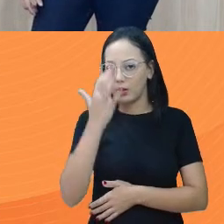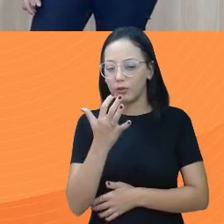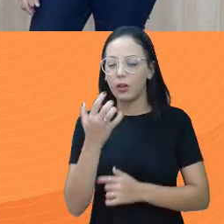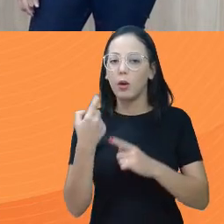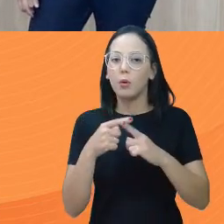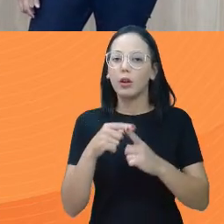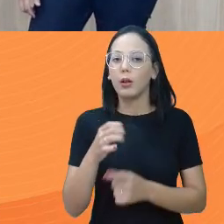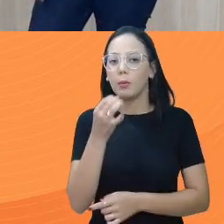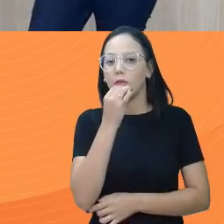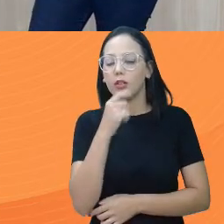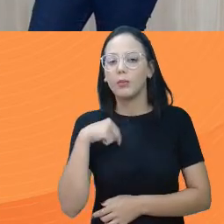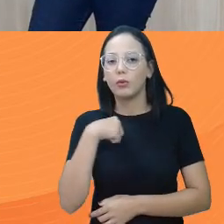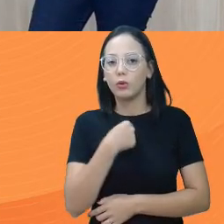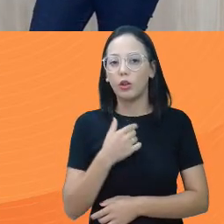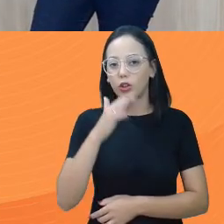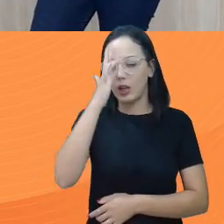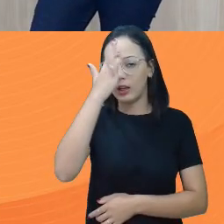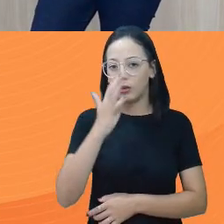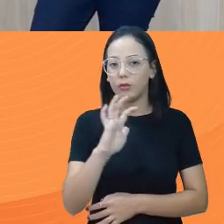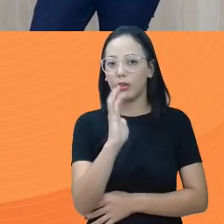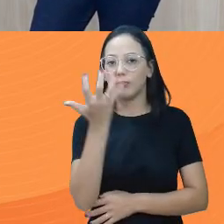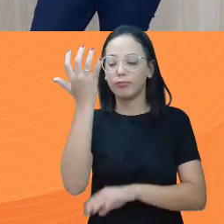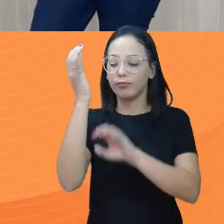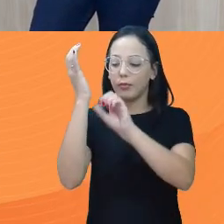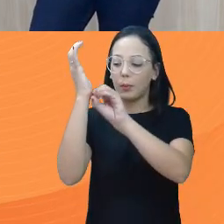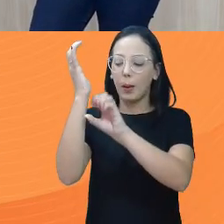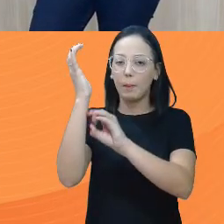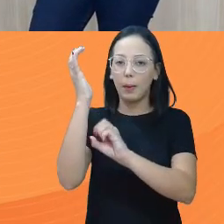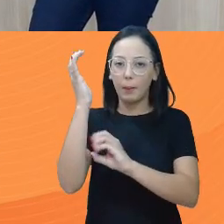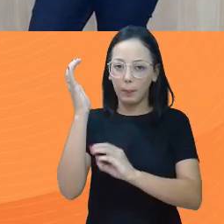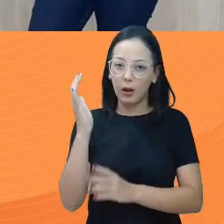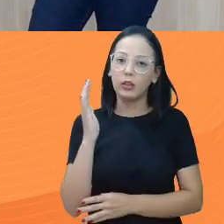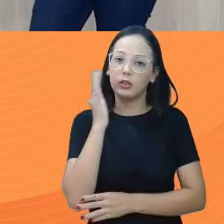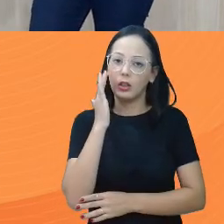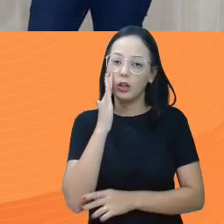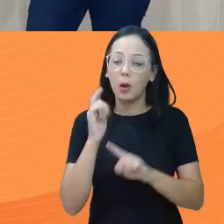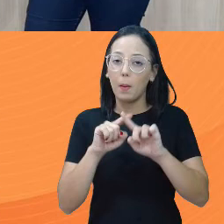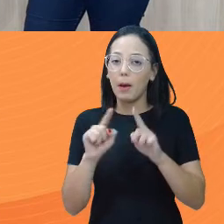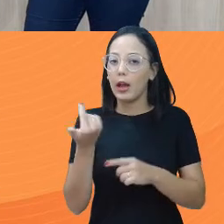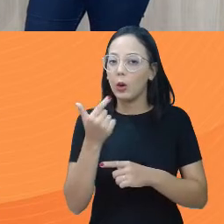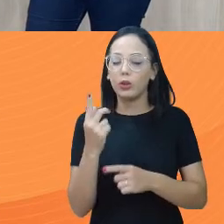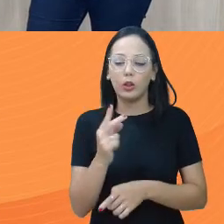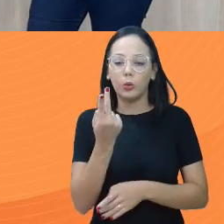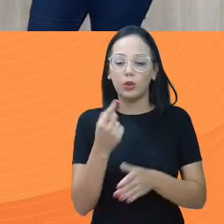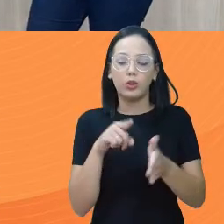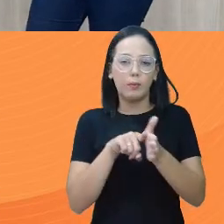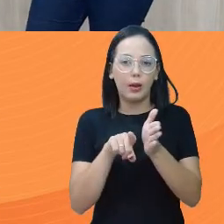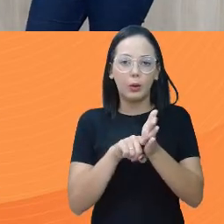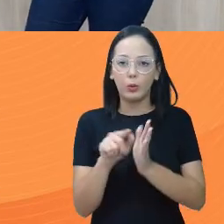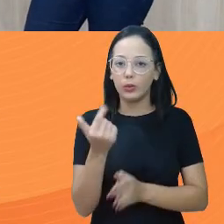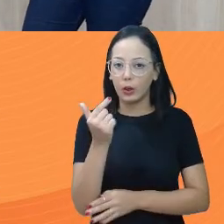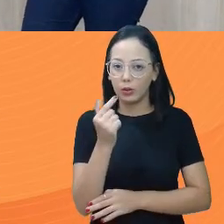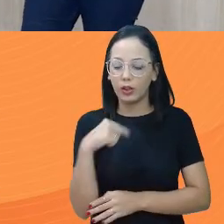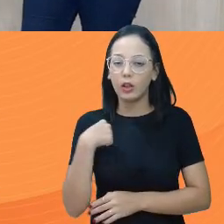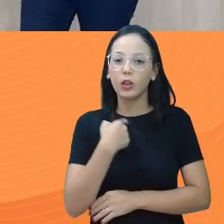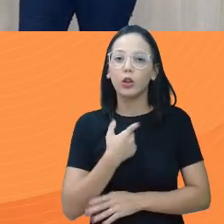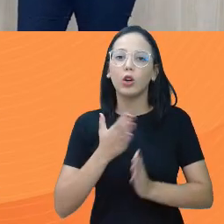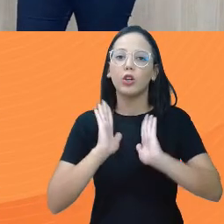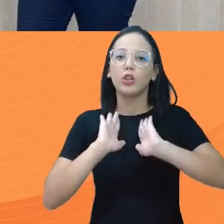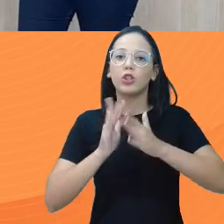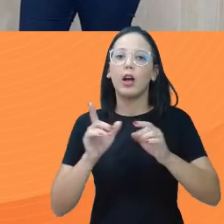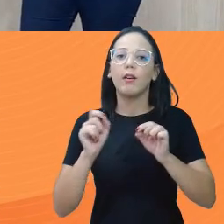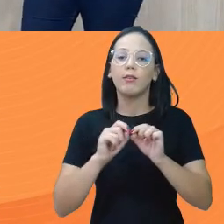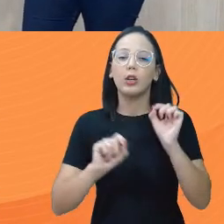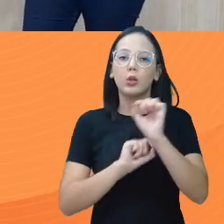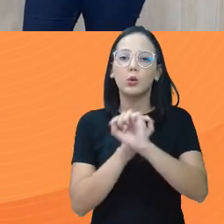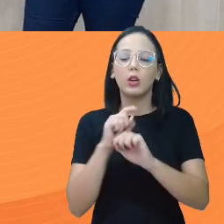gente ter resolvido os da árvore de Natal, o probleminha da árvore de Natal, e ele não ter 2 perguntas, a gente já fez um passo